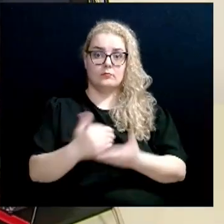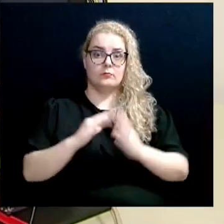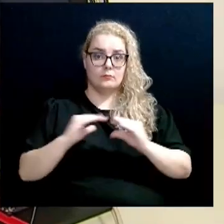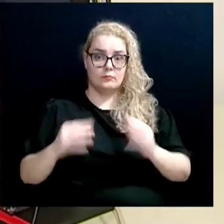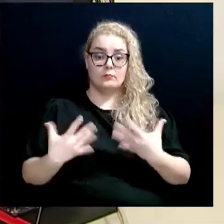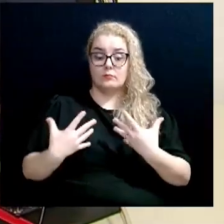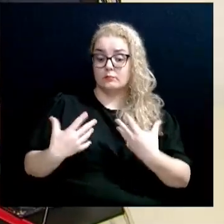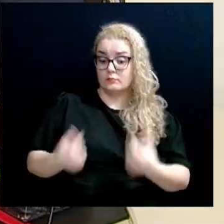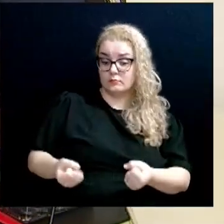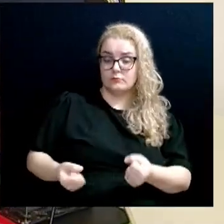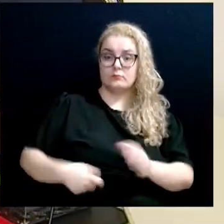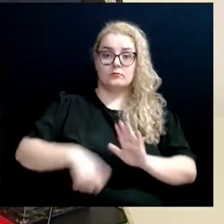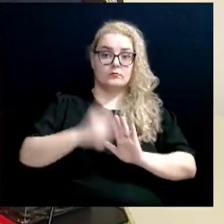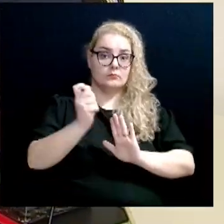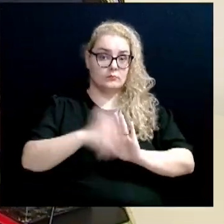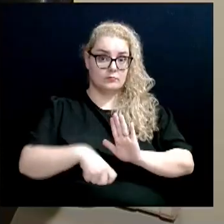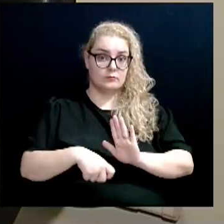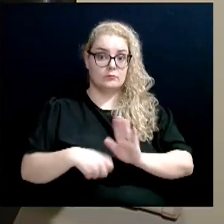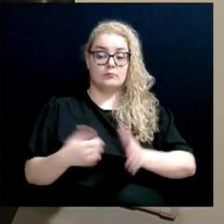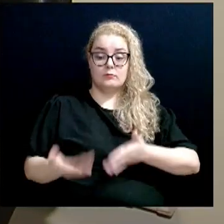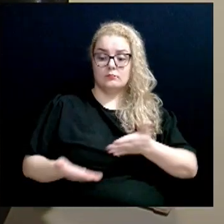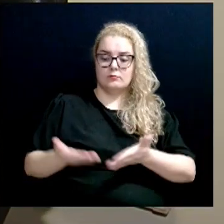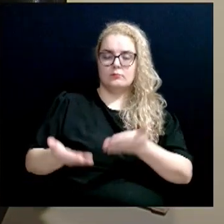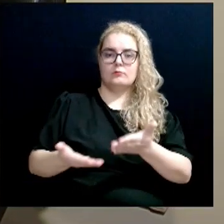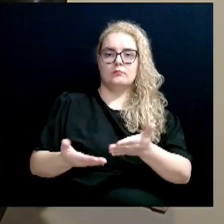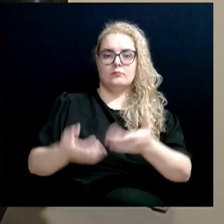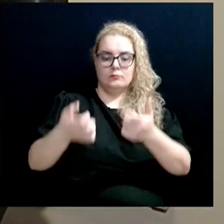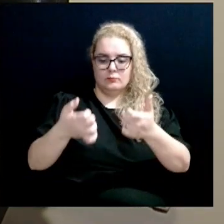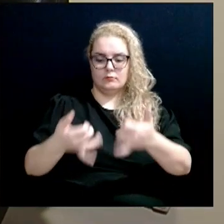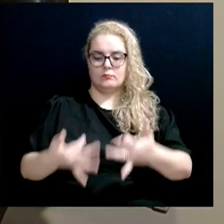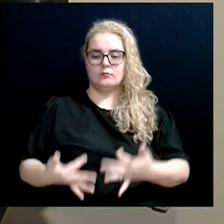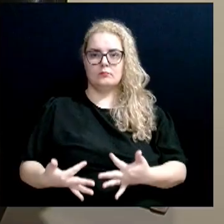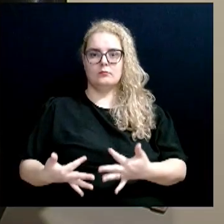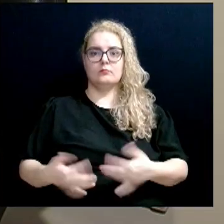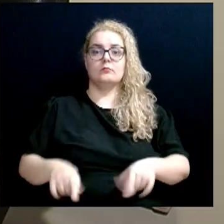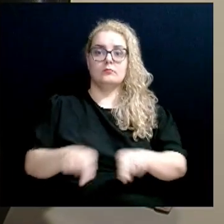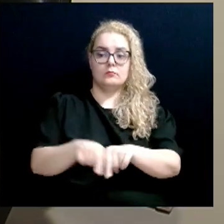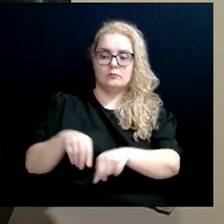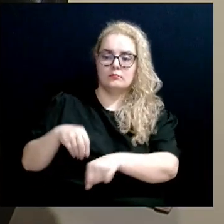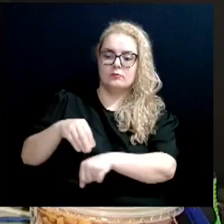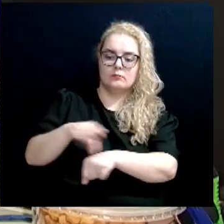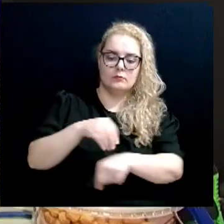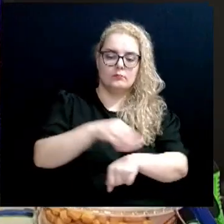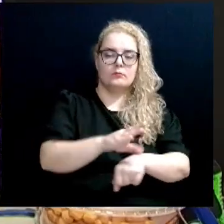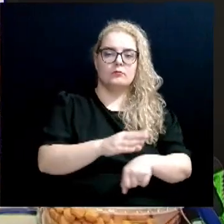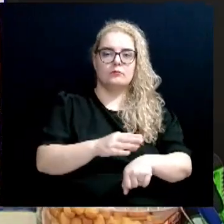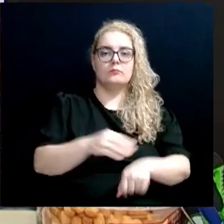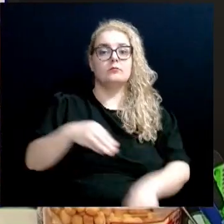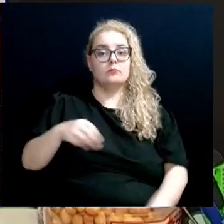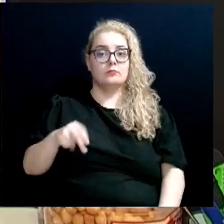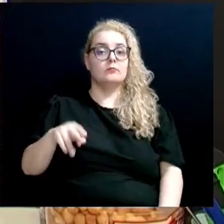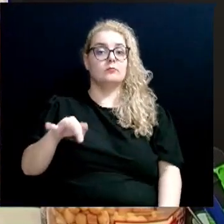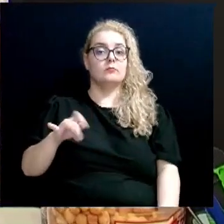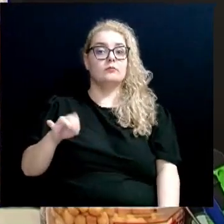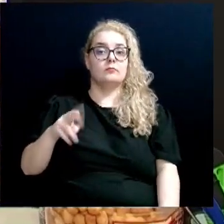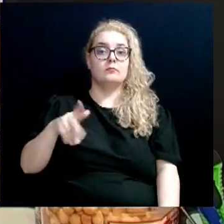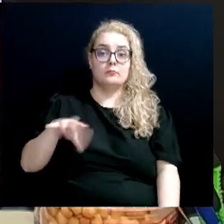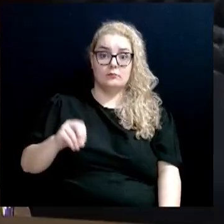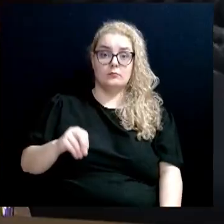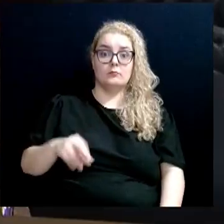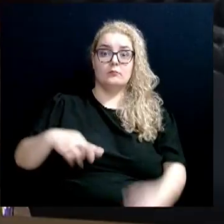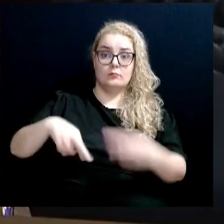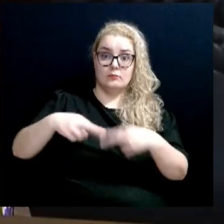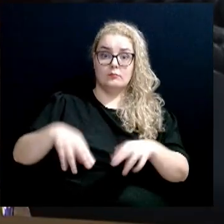registro, tratamento, orientação e encaminhamento de manifestações relacionadas aos direitos das